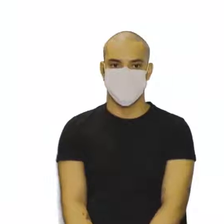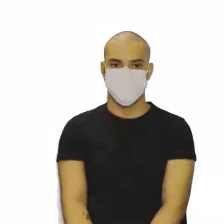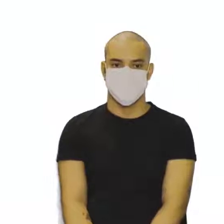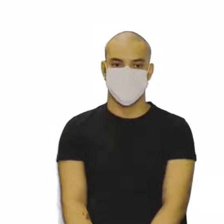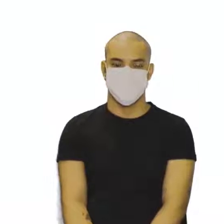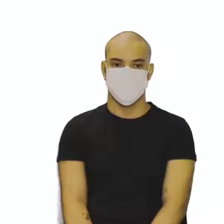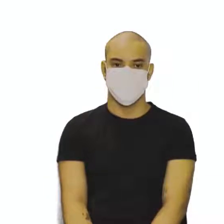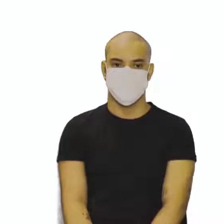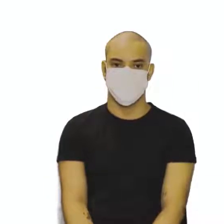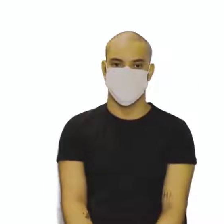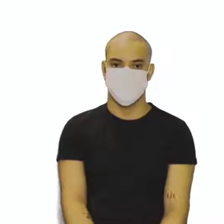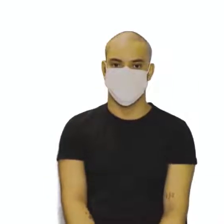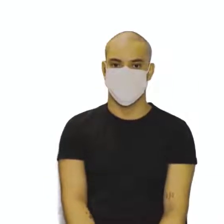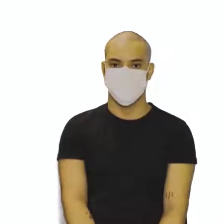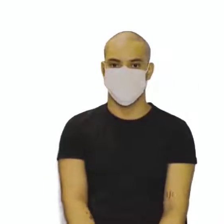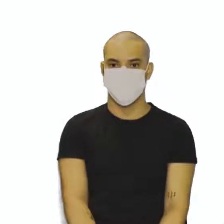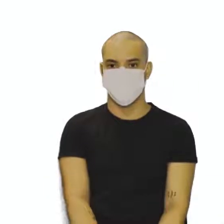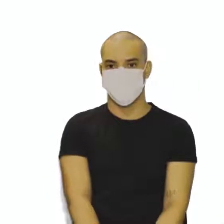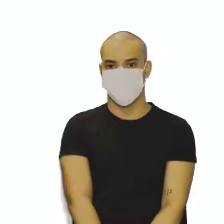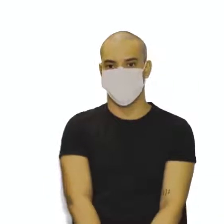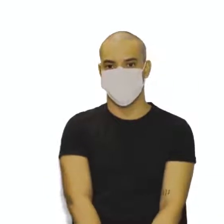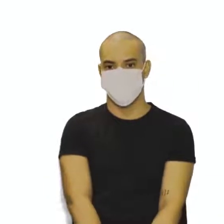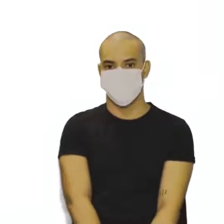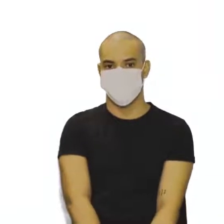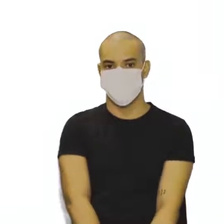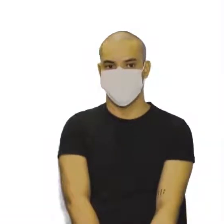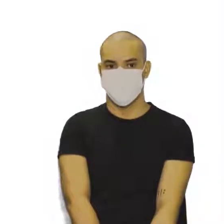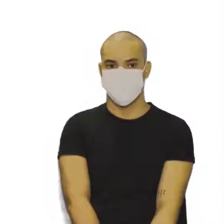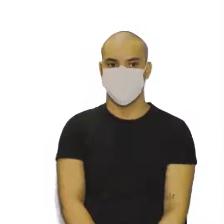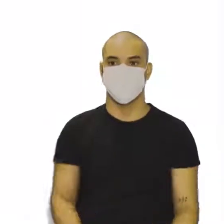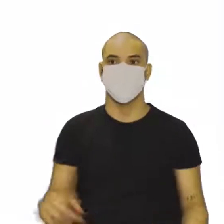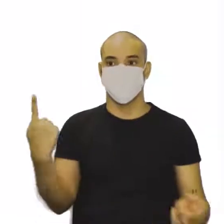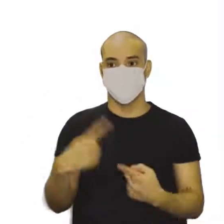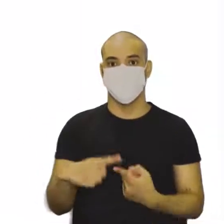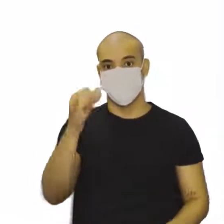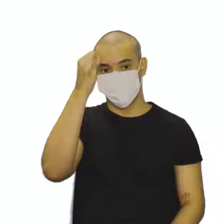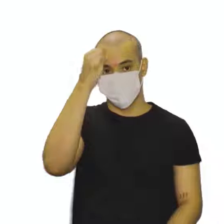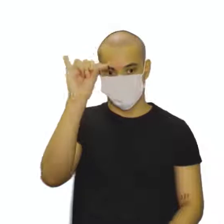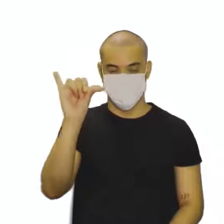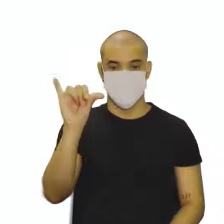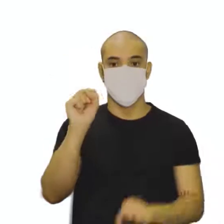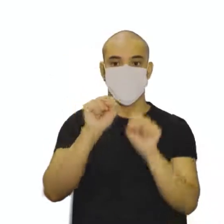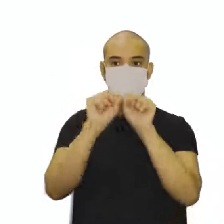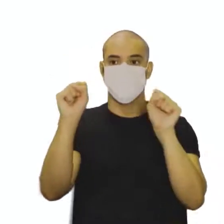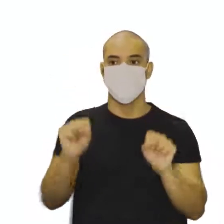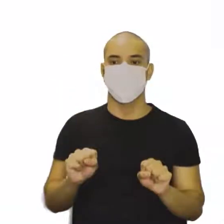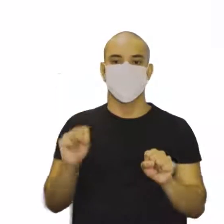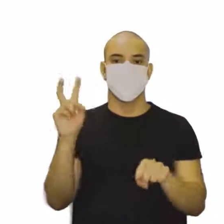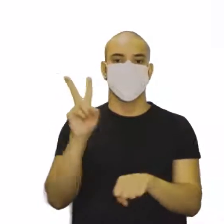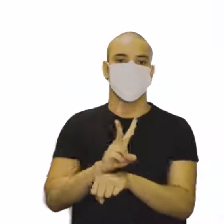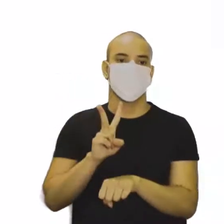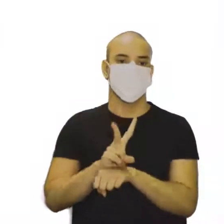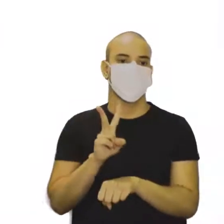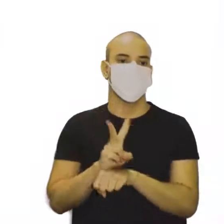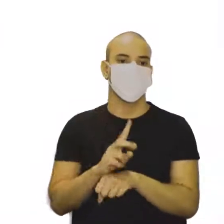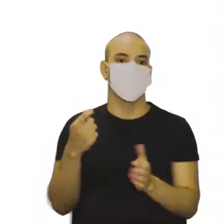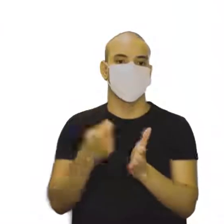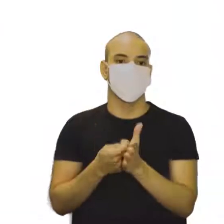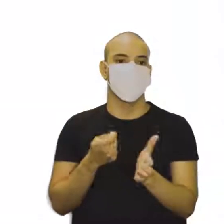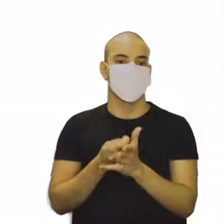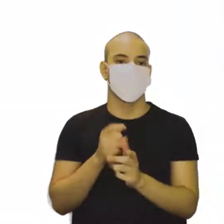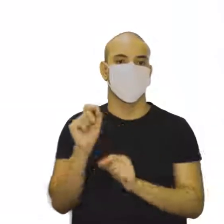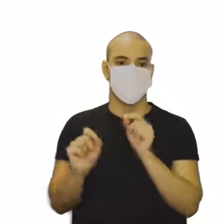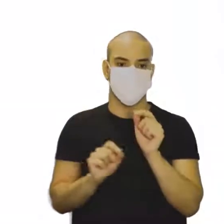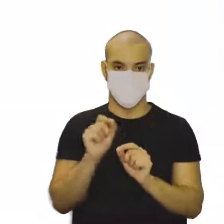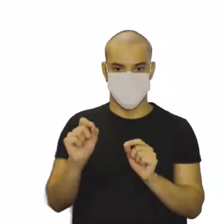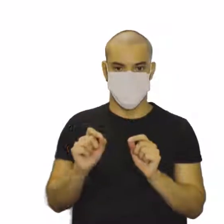Olha só, para atenuar os efeitos das perturbações, o sistema de proteção deve... O que ele deve? Vamos lá. Ele